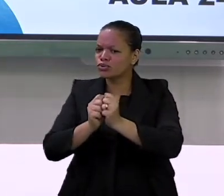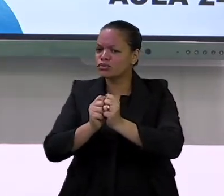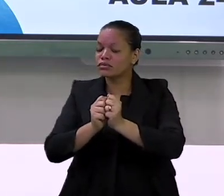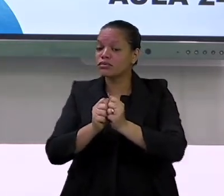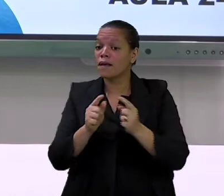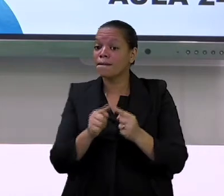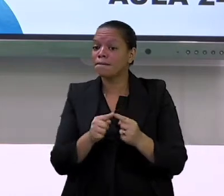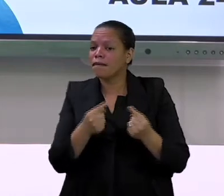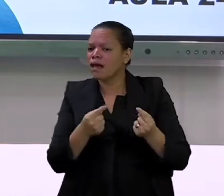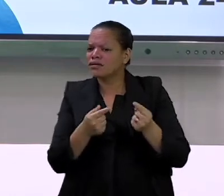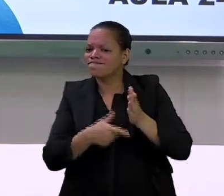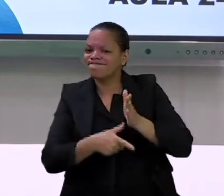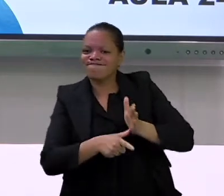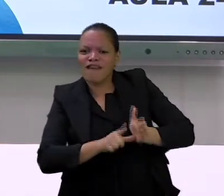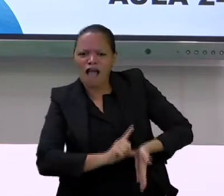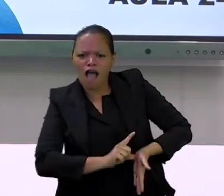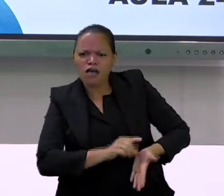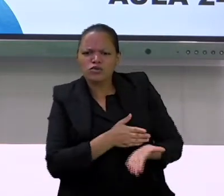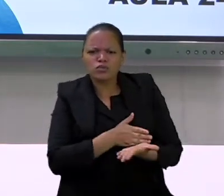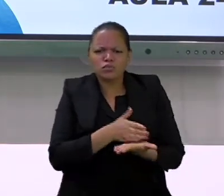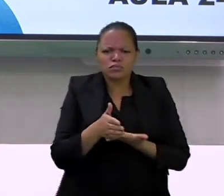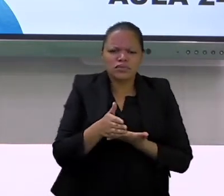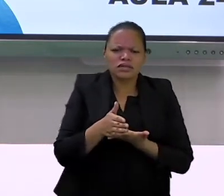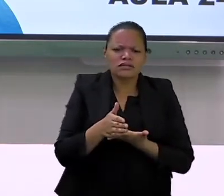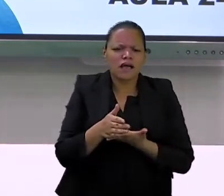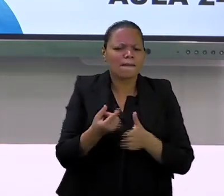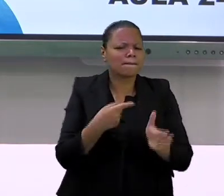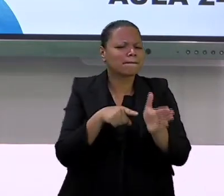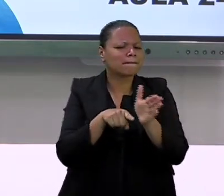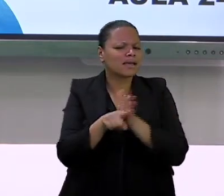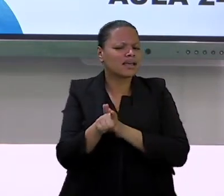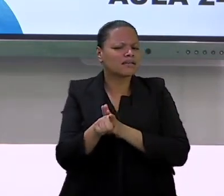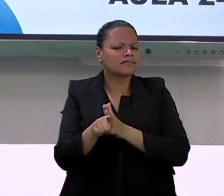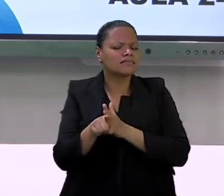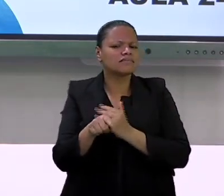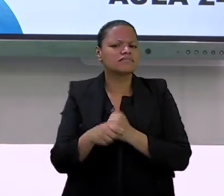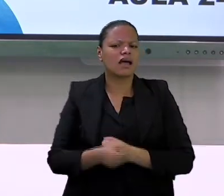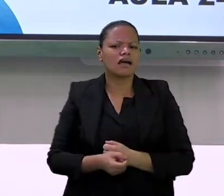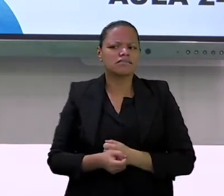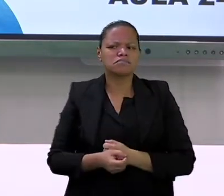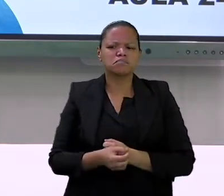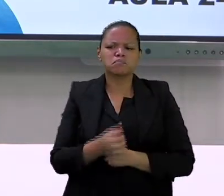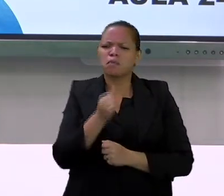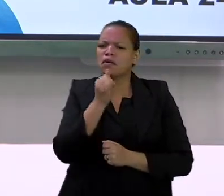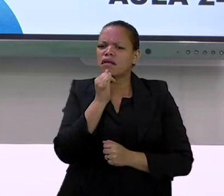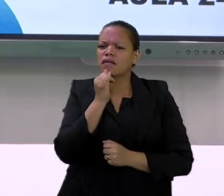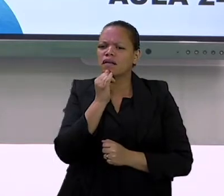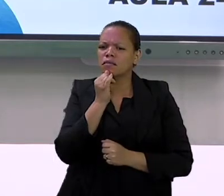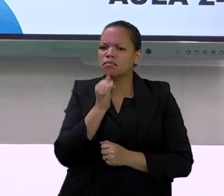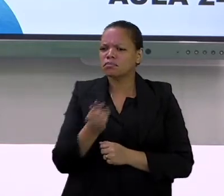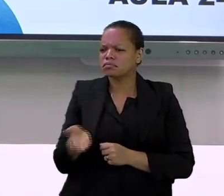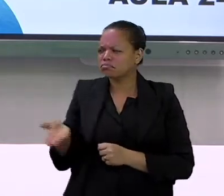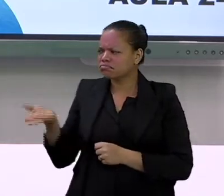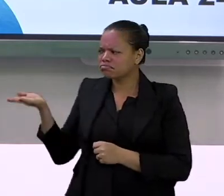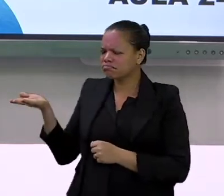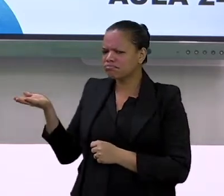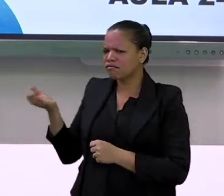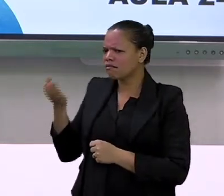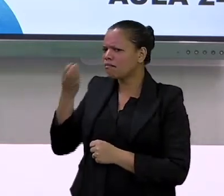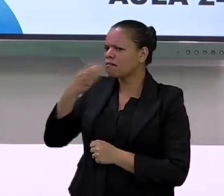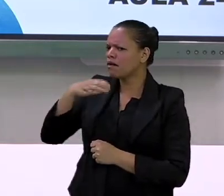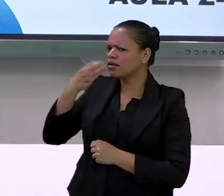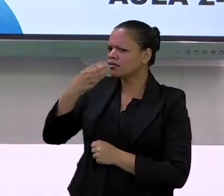nós começarmos com o nosso slide, eu gostaria de perguntar a você sobre esta maçã aqui, para a gente entender um pouquinho